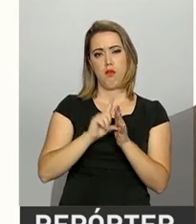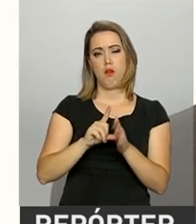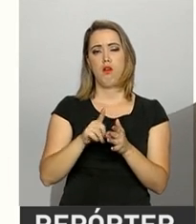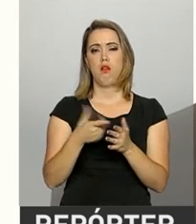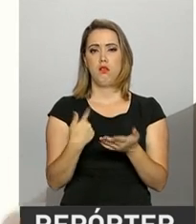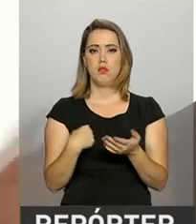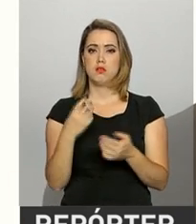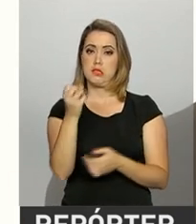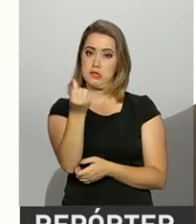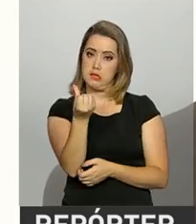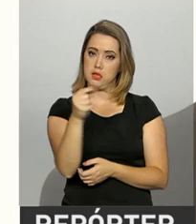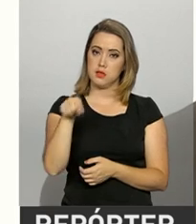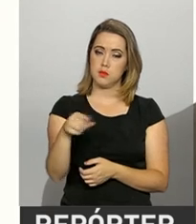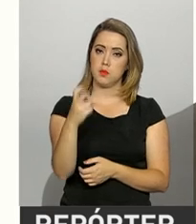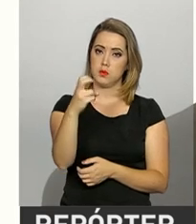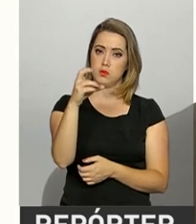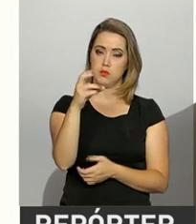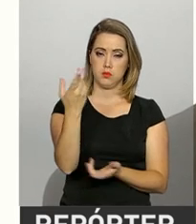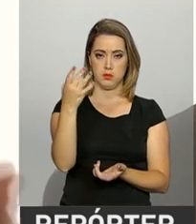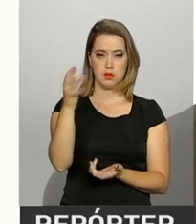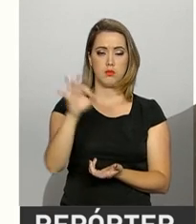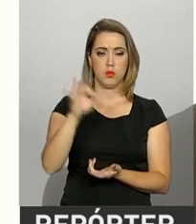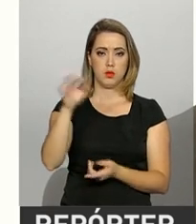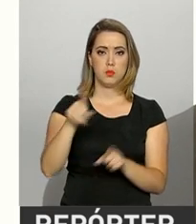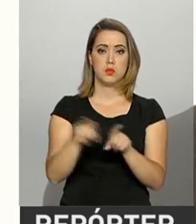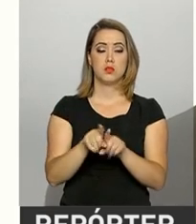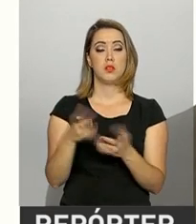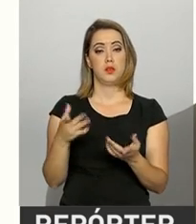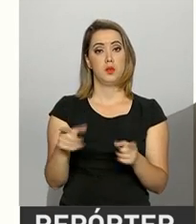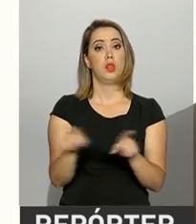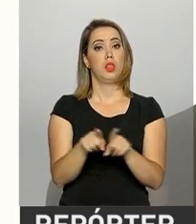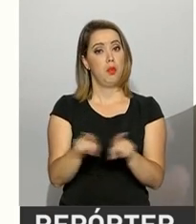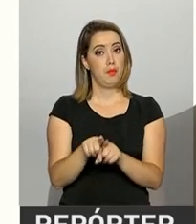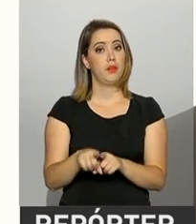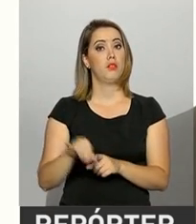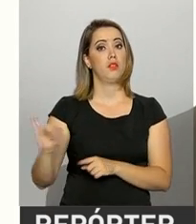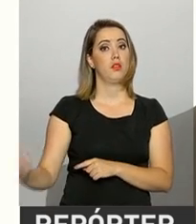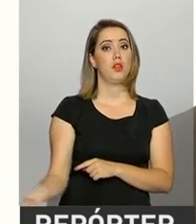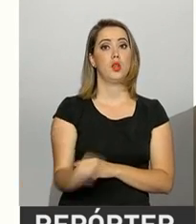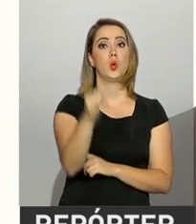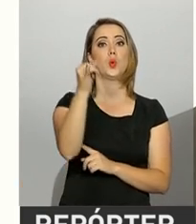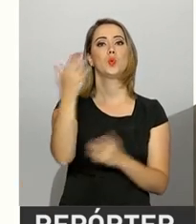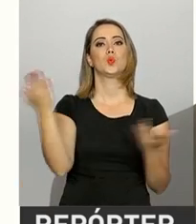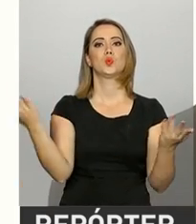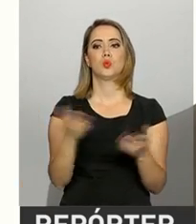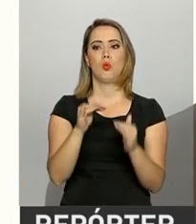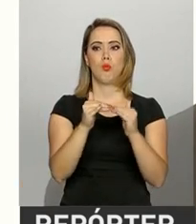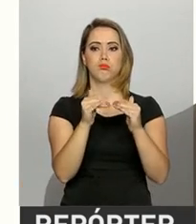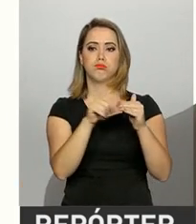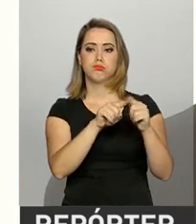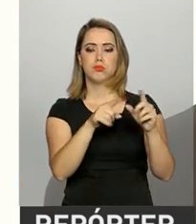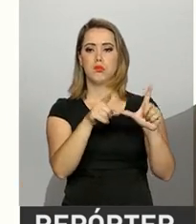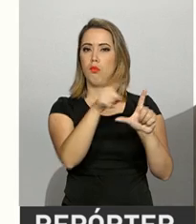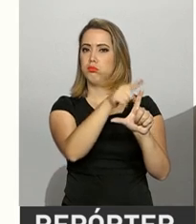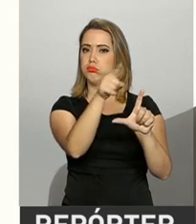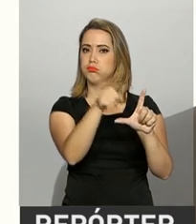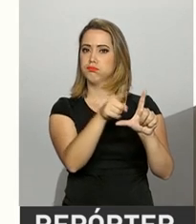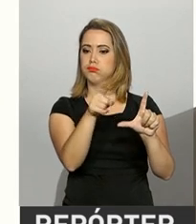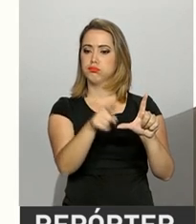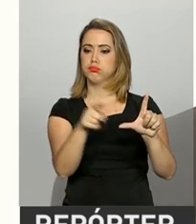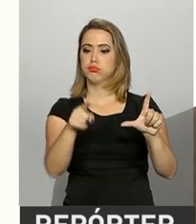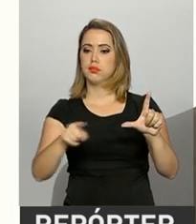por outro lado os uros estão caindo no Brasil primeiro 0,50 agora 0,75 exata e precisamente em